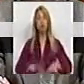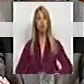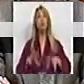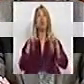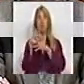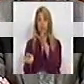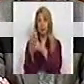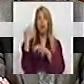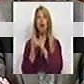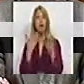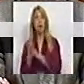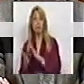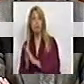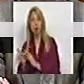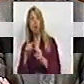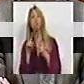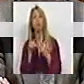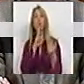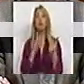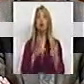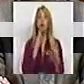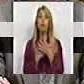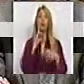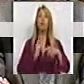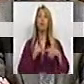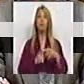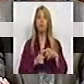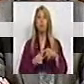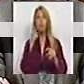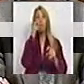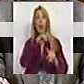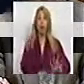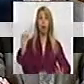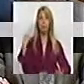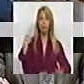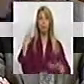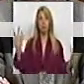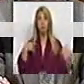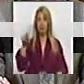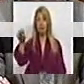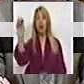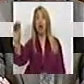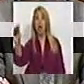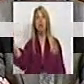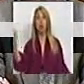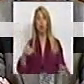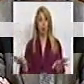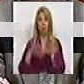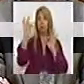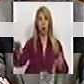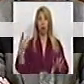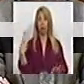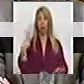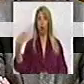com criação de emprego, nós vamos responder positivamente àqueles que nos interpelam, que a interpelam a si, como me interpelam a mim e